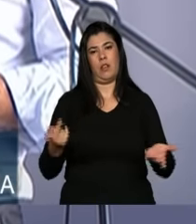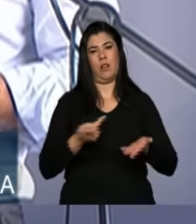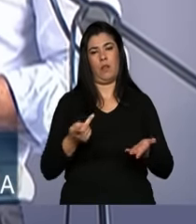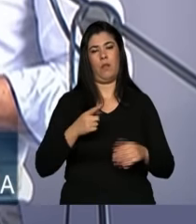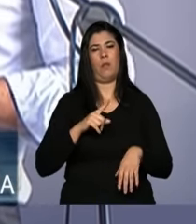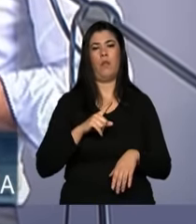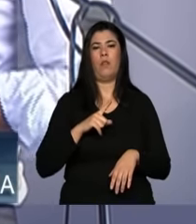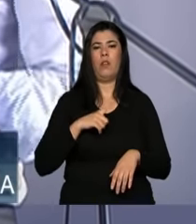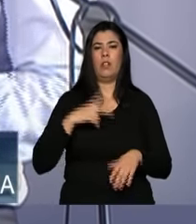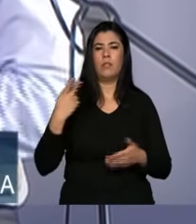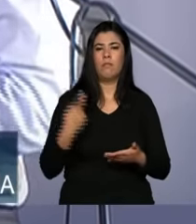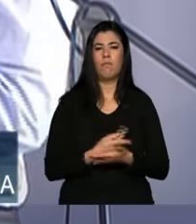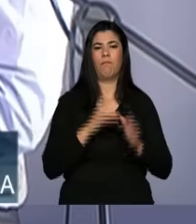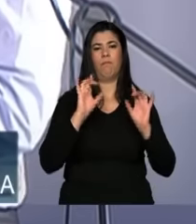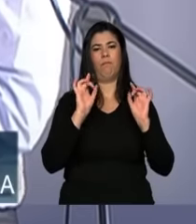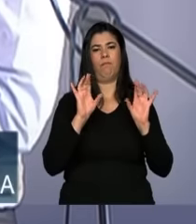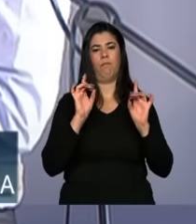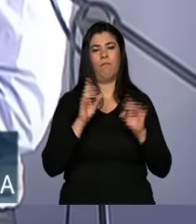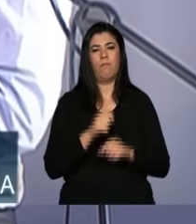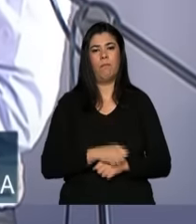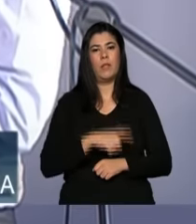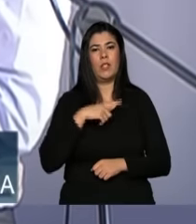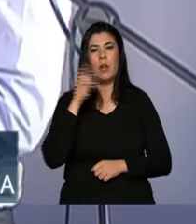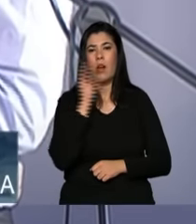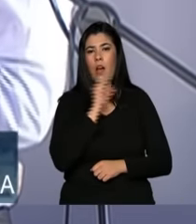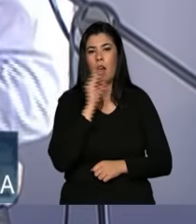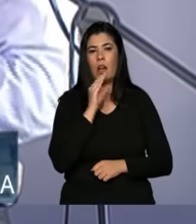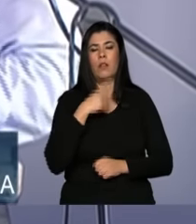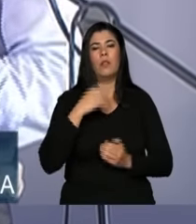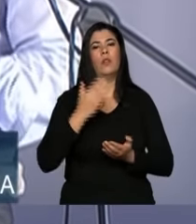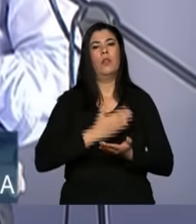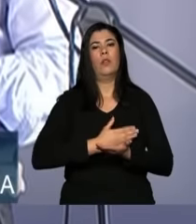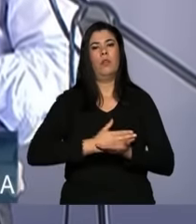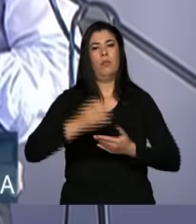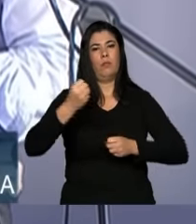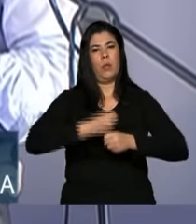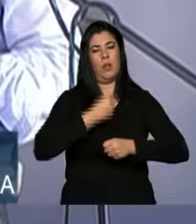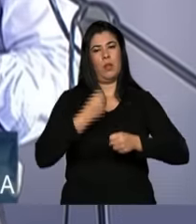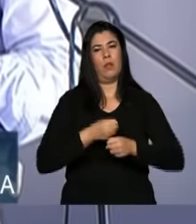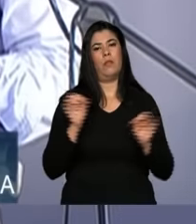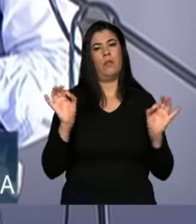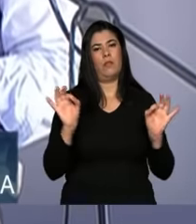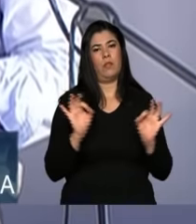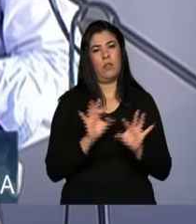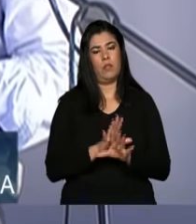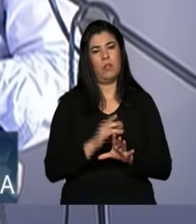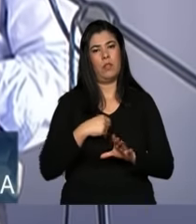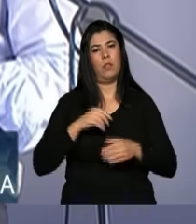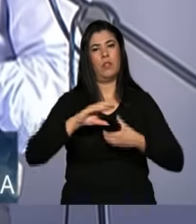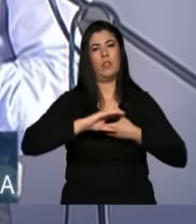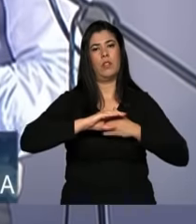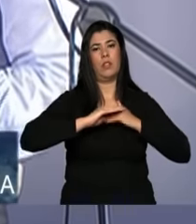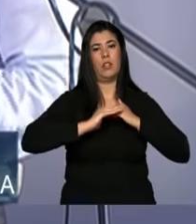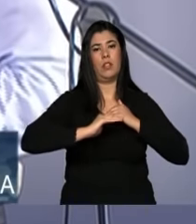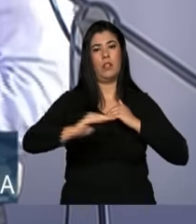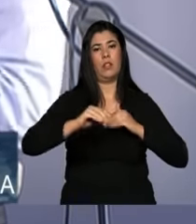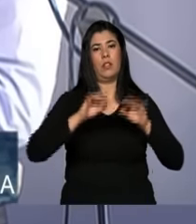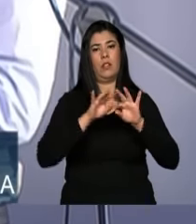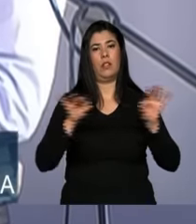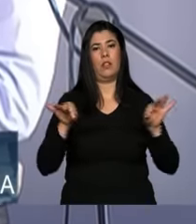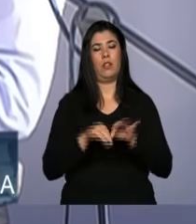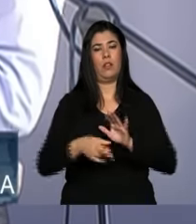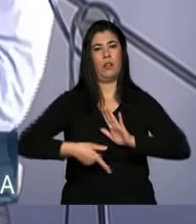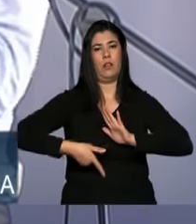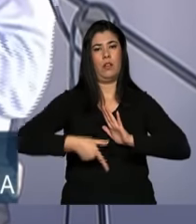apertado. Mas eu disse a ele que iniciou a obra e concluo esse trecho que ele solicitou. Antes dele concluir